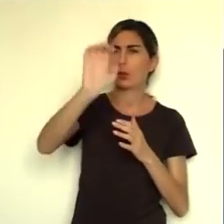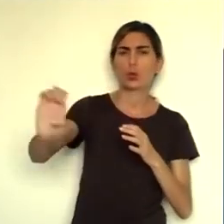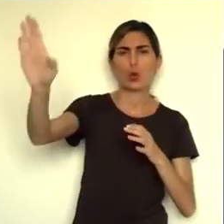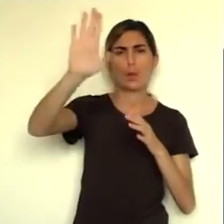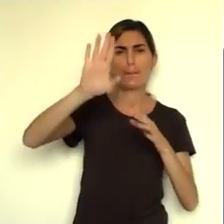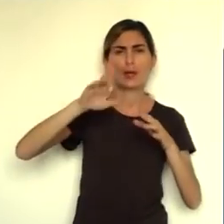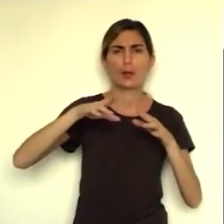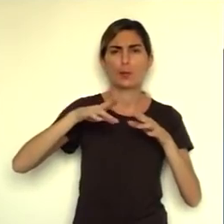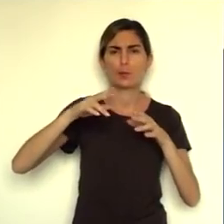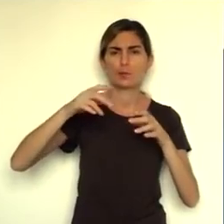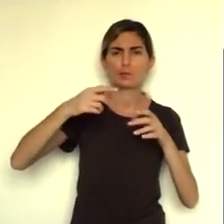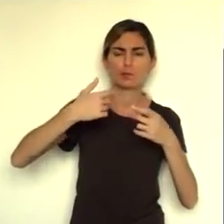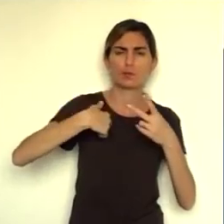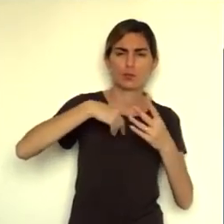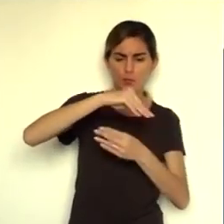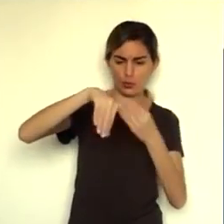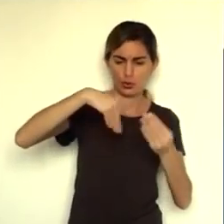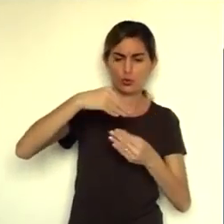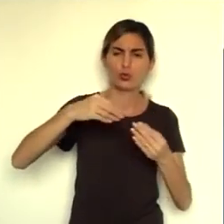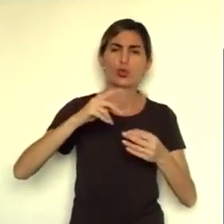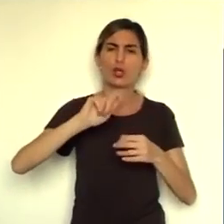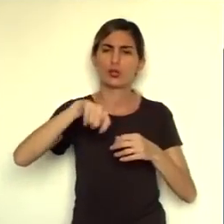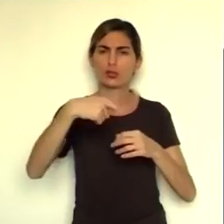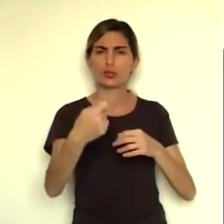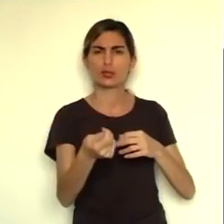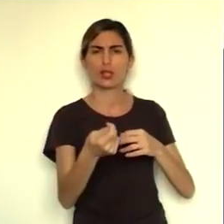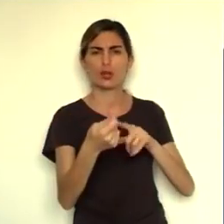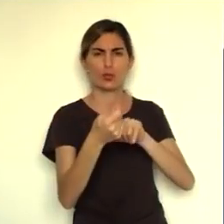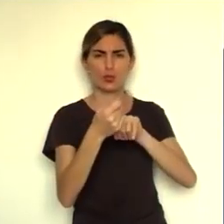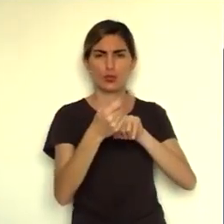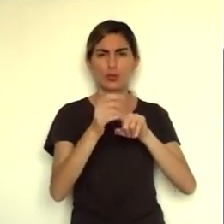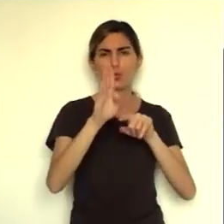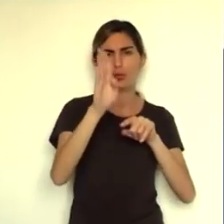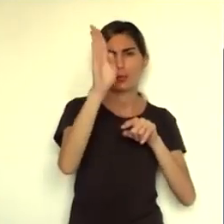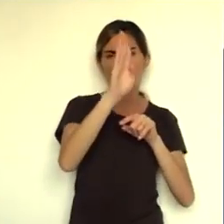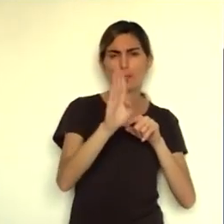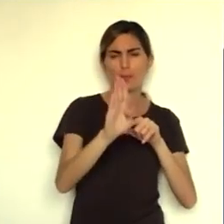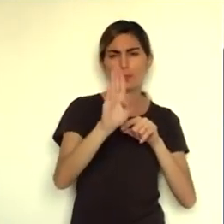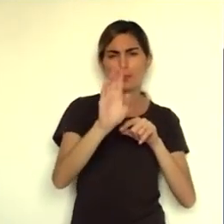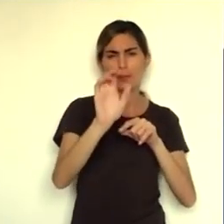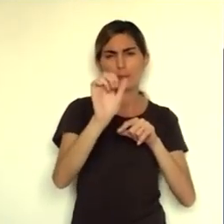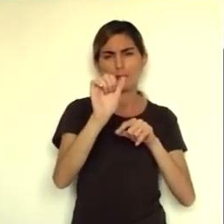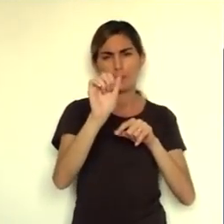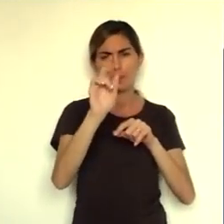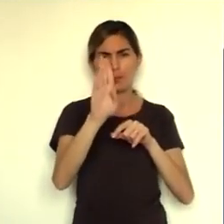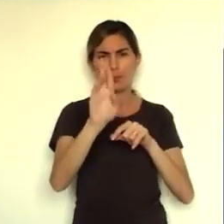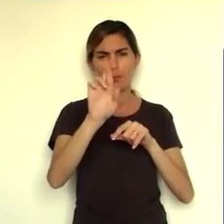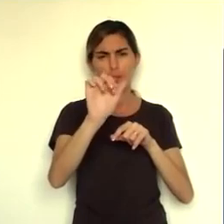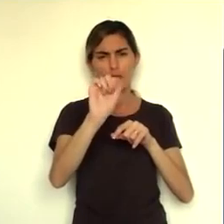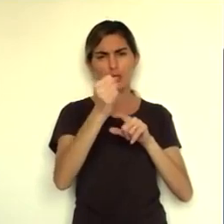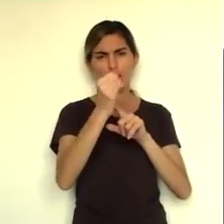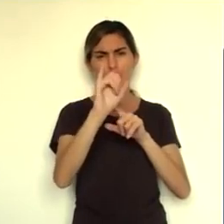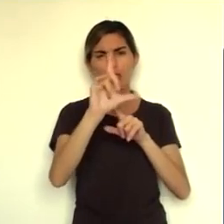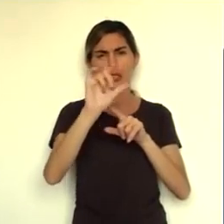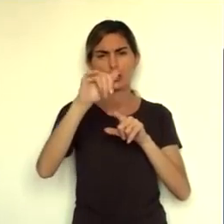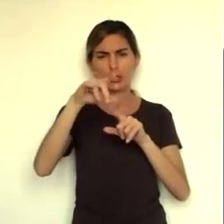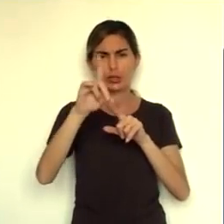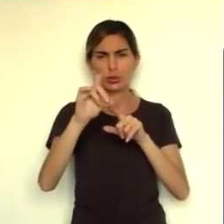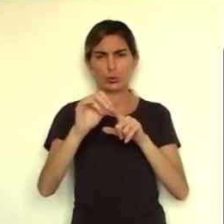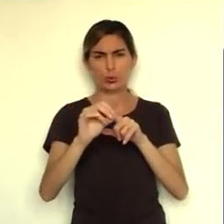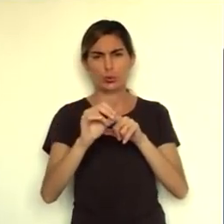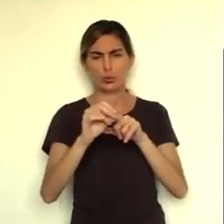com o europeu, né, que vai caracterizar o que se denominou brasilíndio, né? Ou seja, o